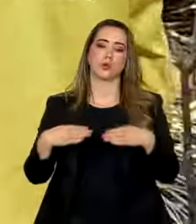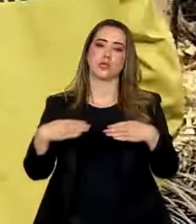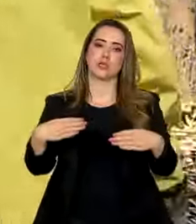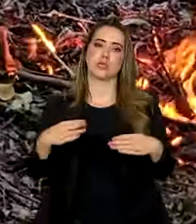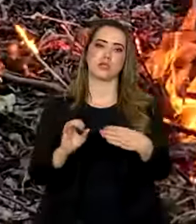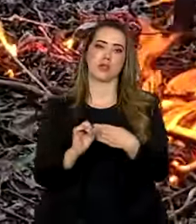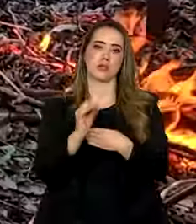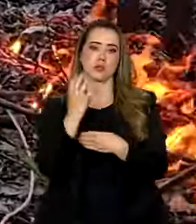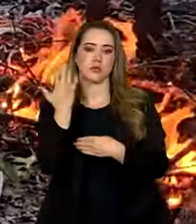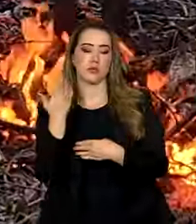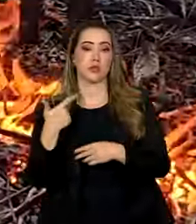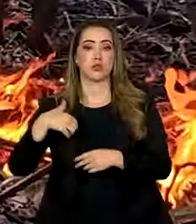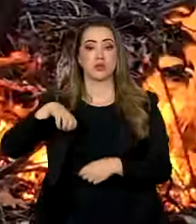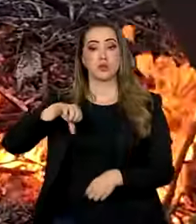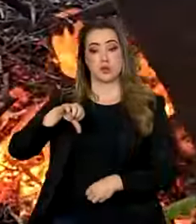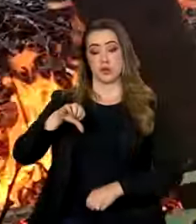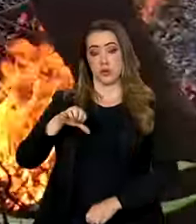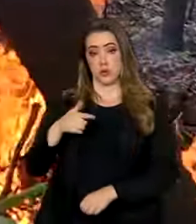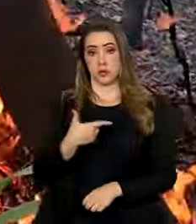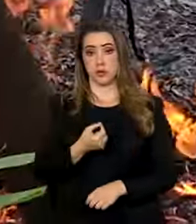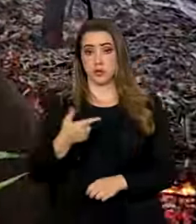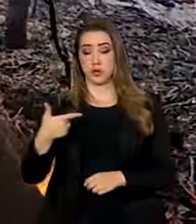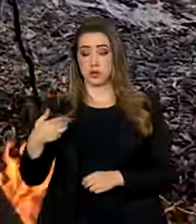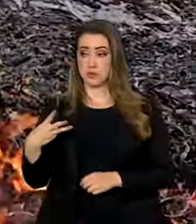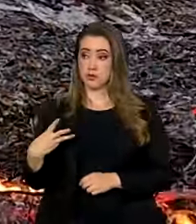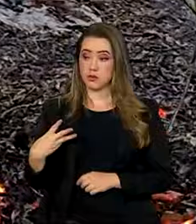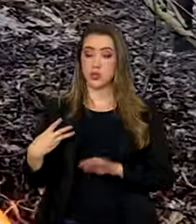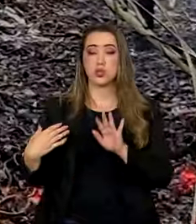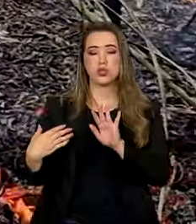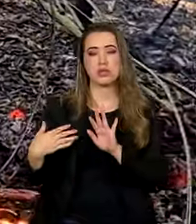de 2019 a 2023,